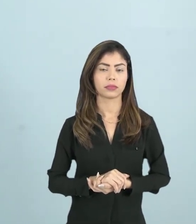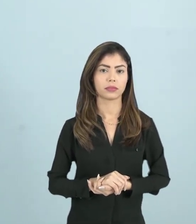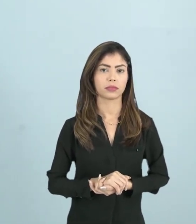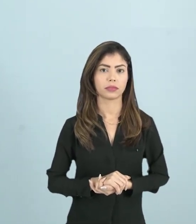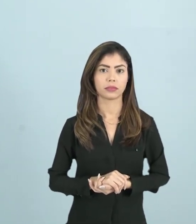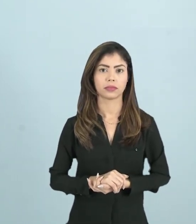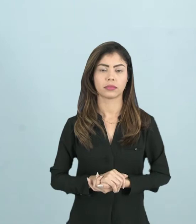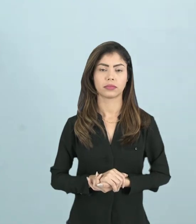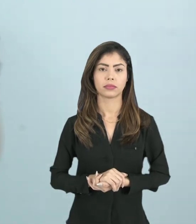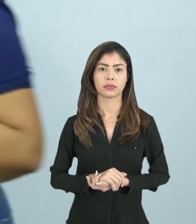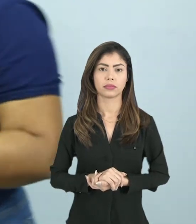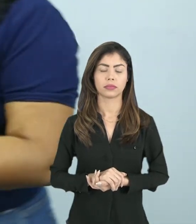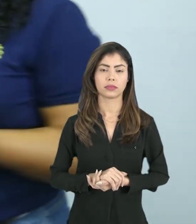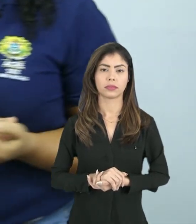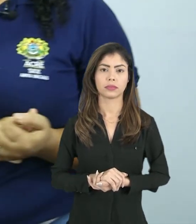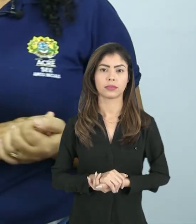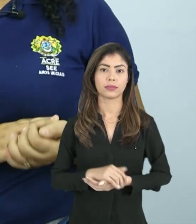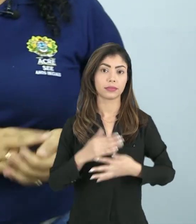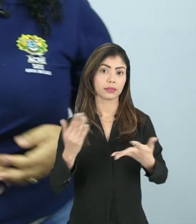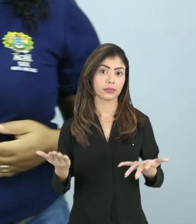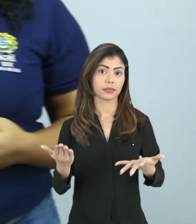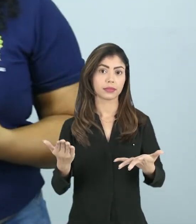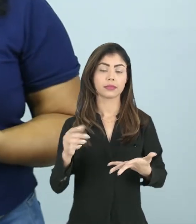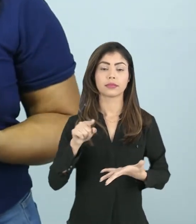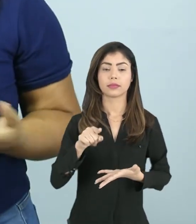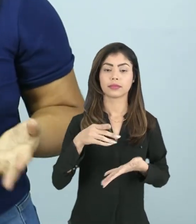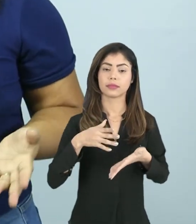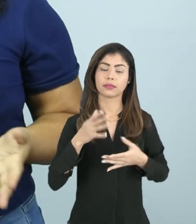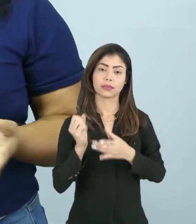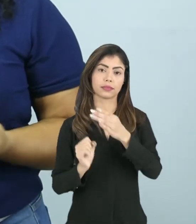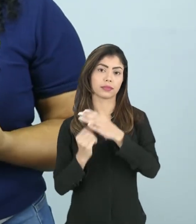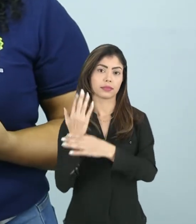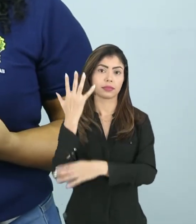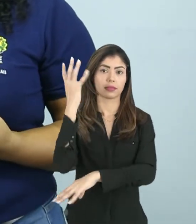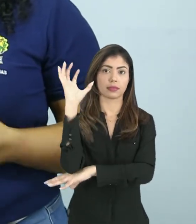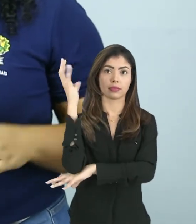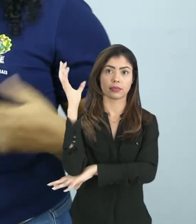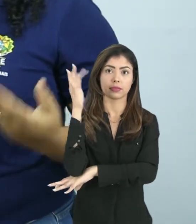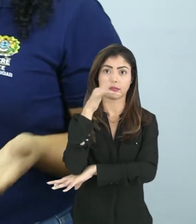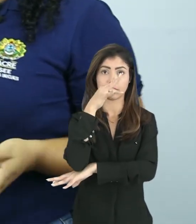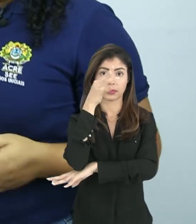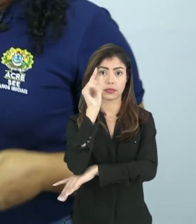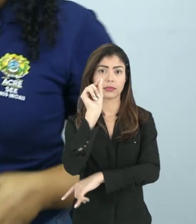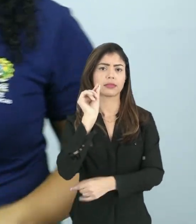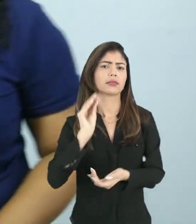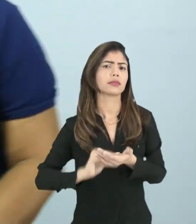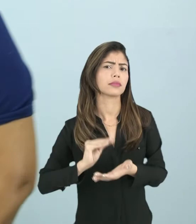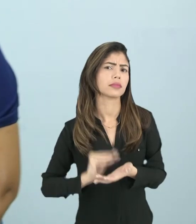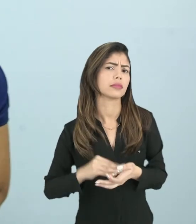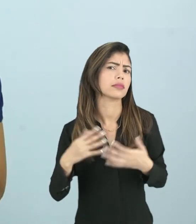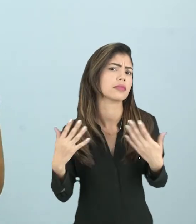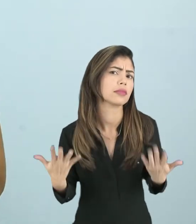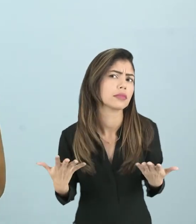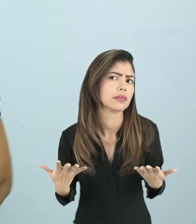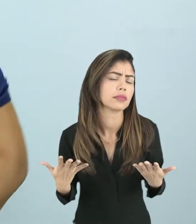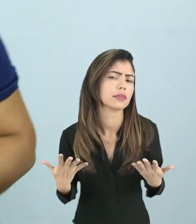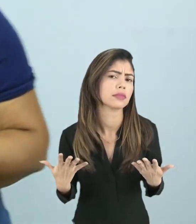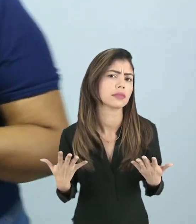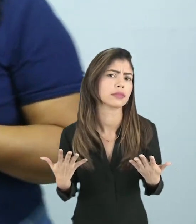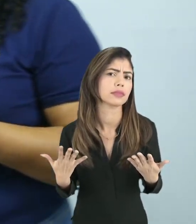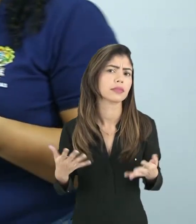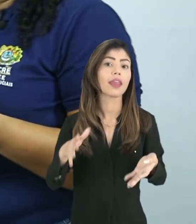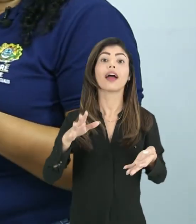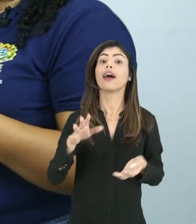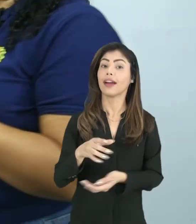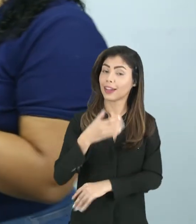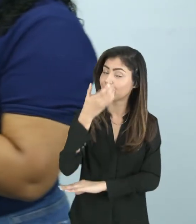As flores. E aí, já que ela nasceu, já está com as flores, tá faltando o quê? Está faltando